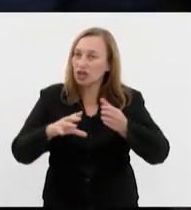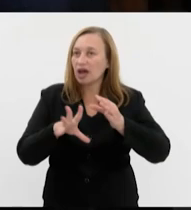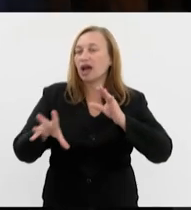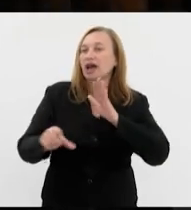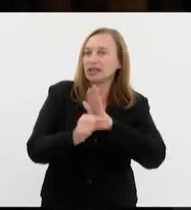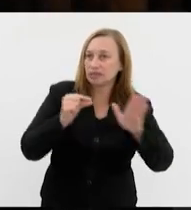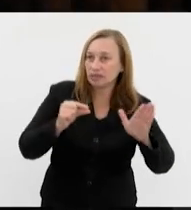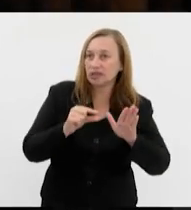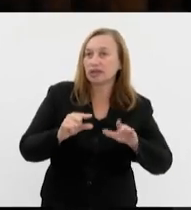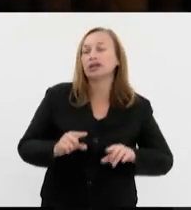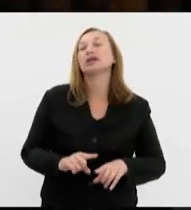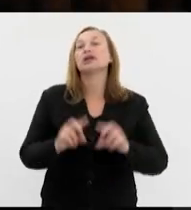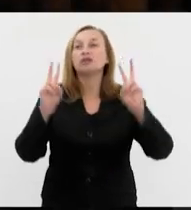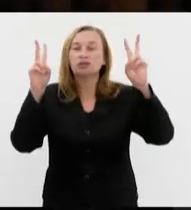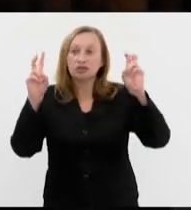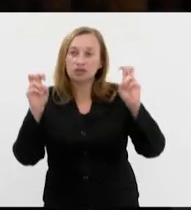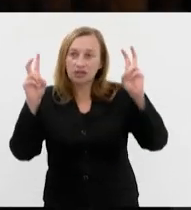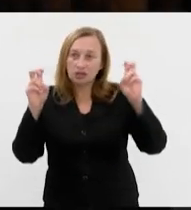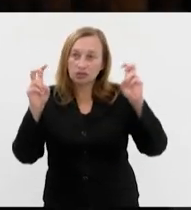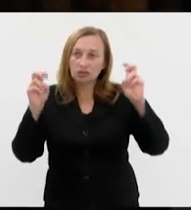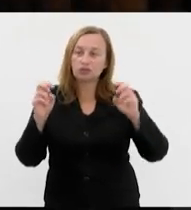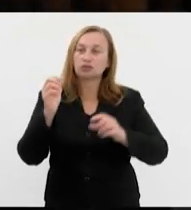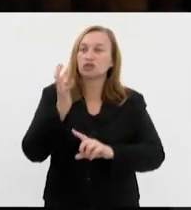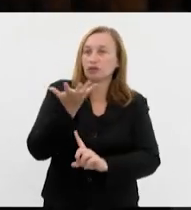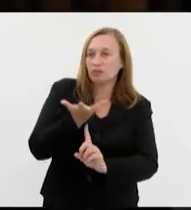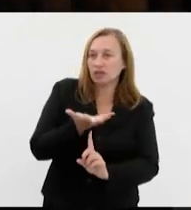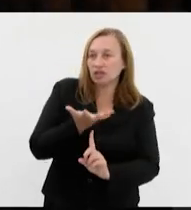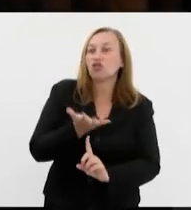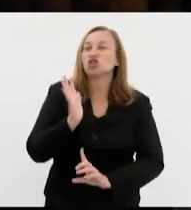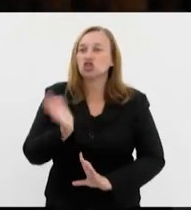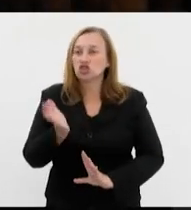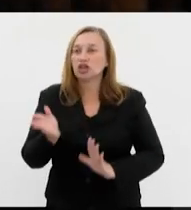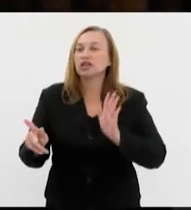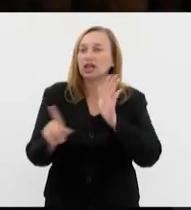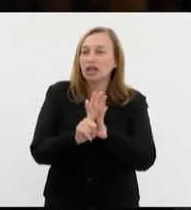passivos ambientais, ela já é prevista na Lei